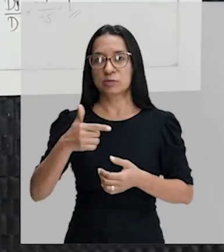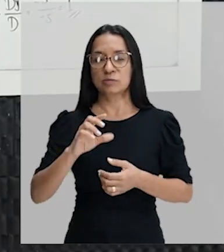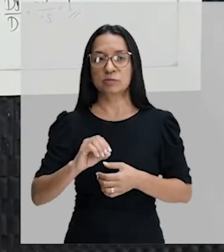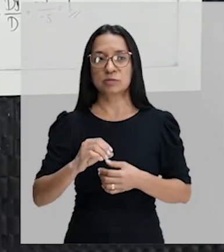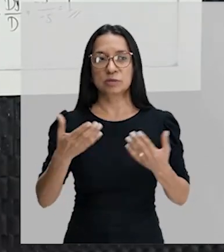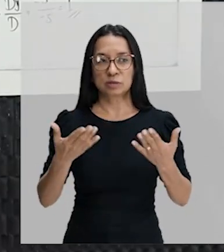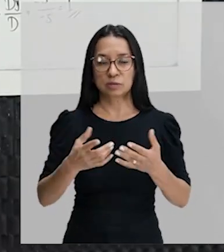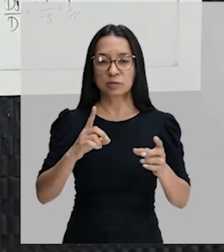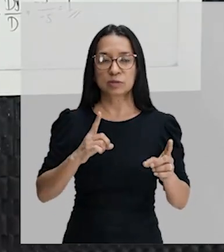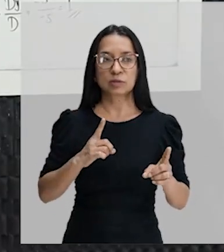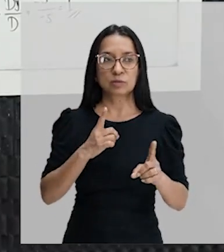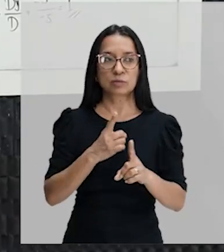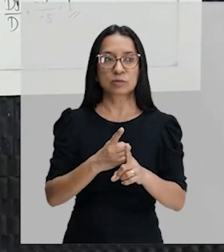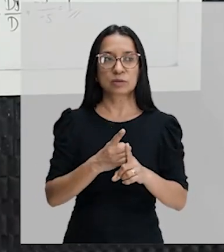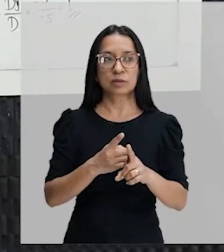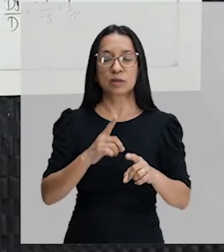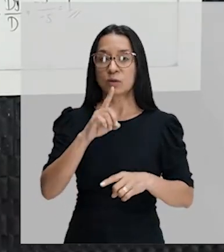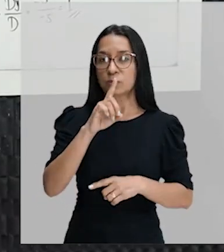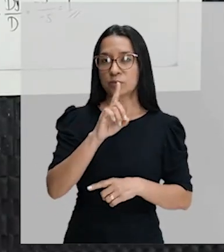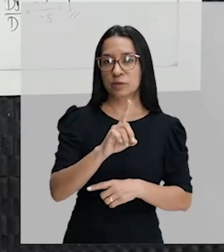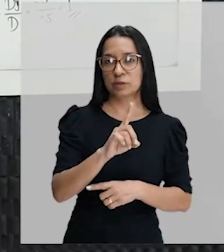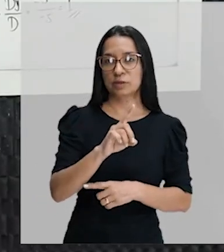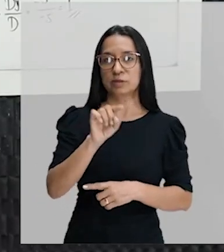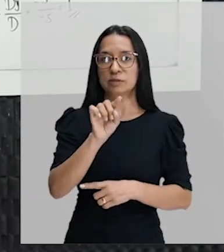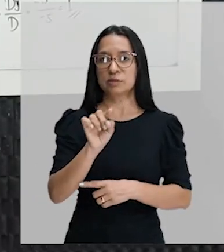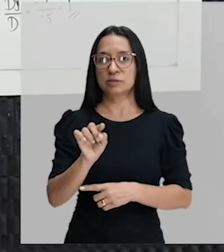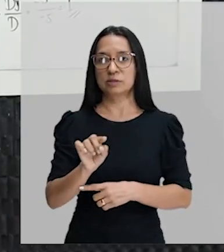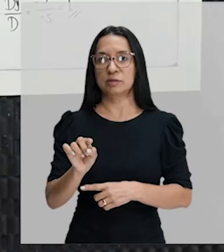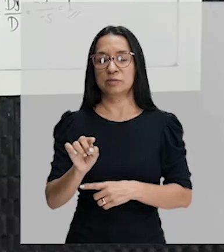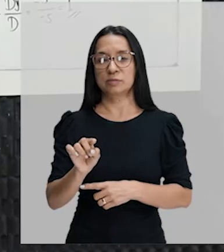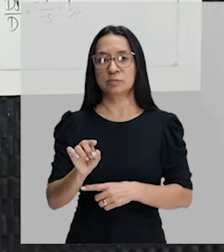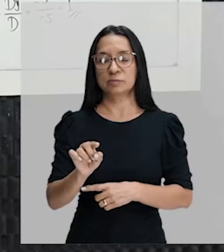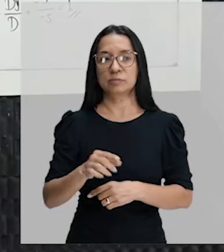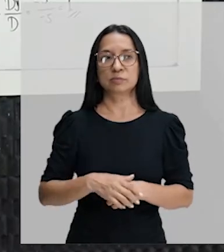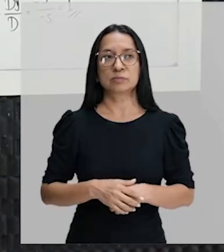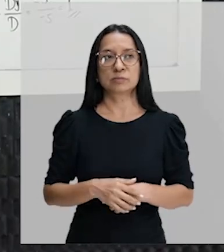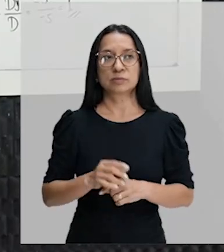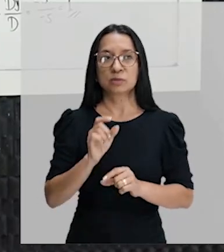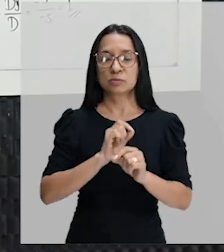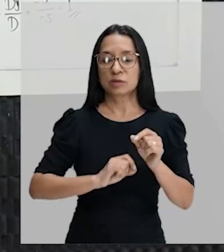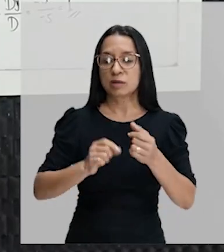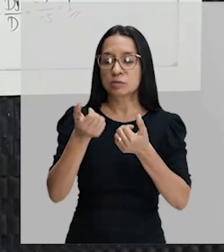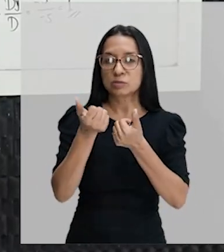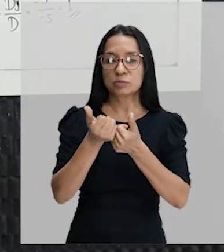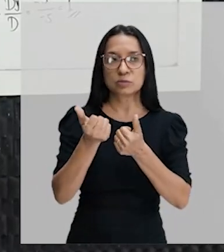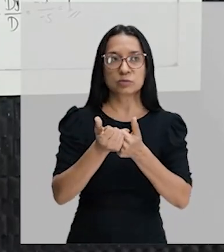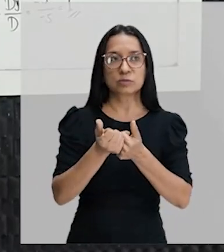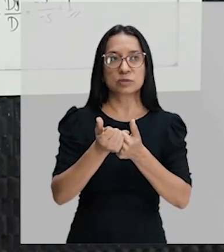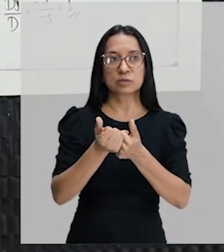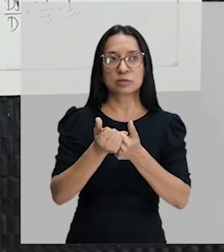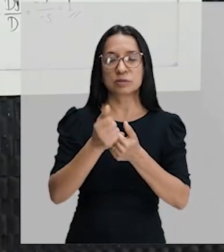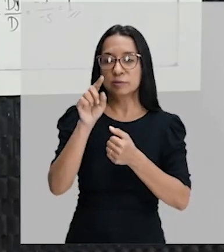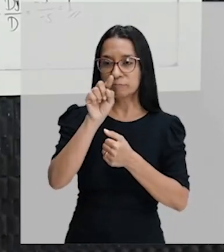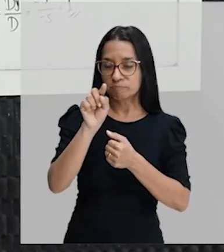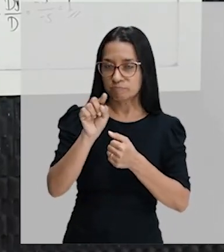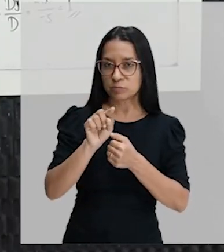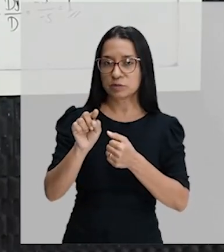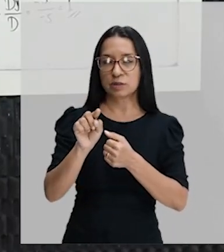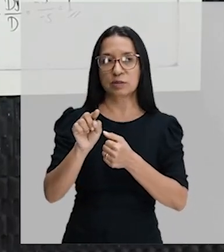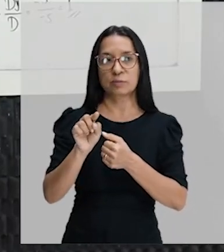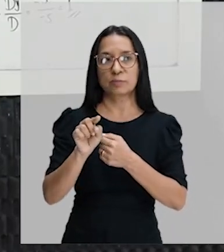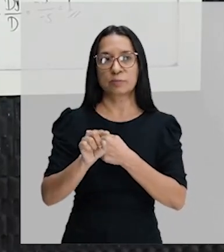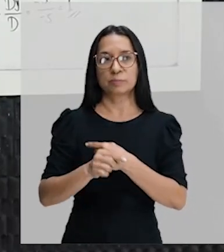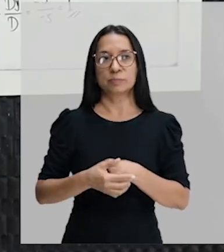vamos encontrar o dz, que consiste em você agora substituir os coeficientes